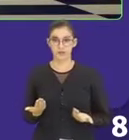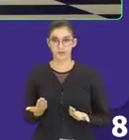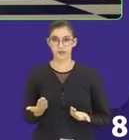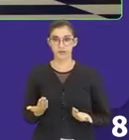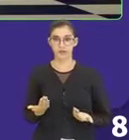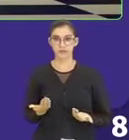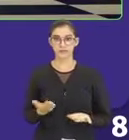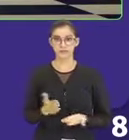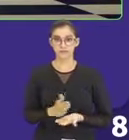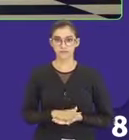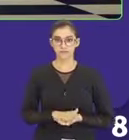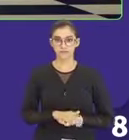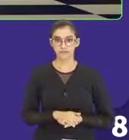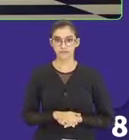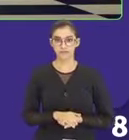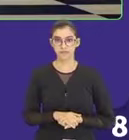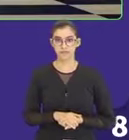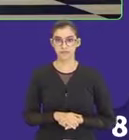não, tá?